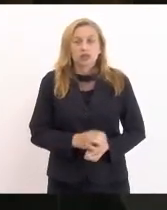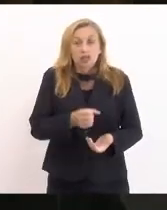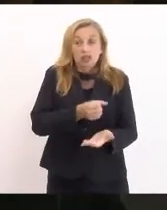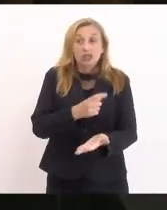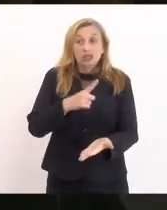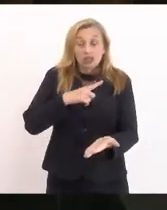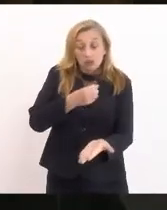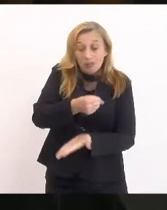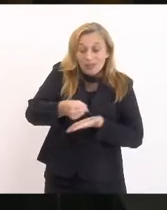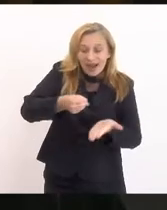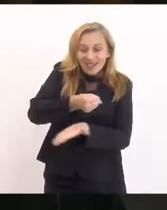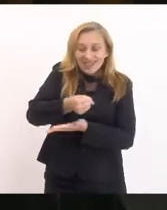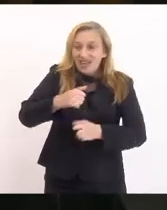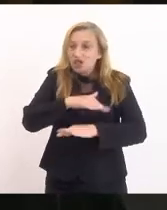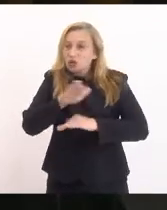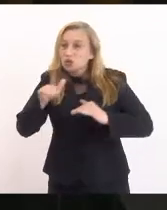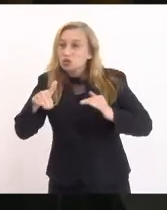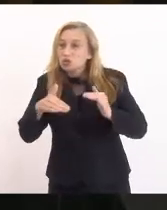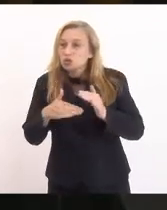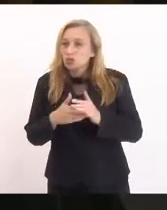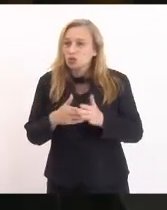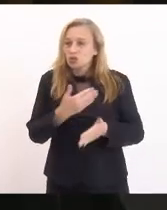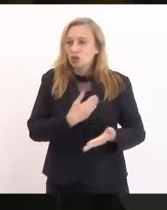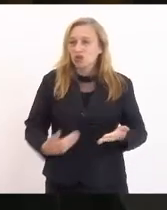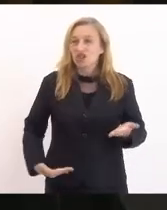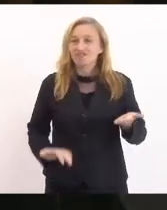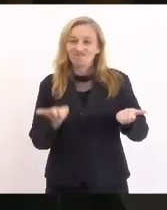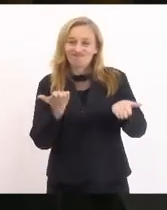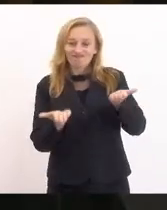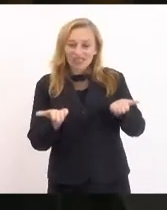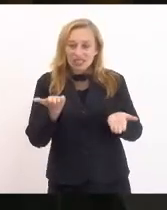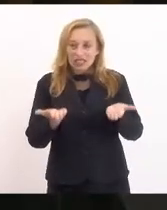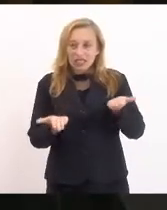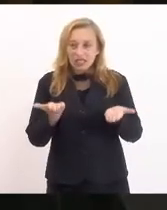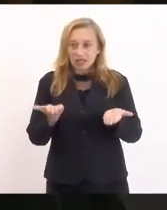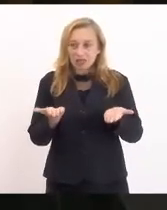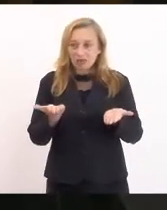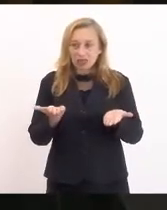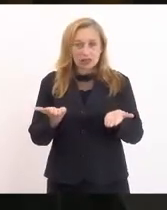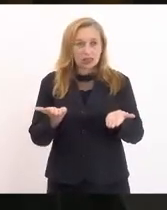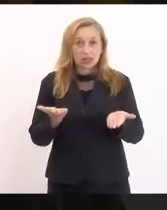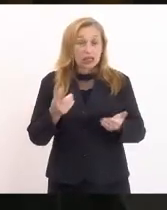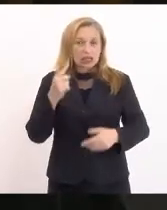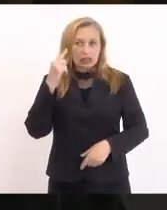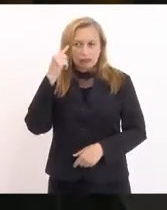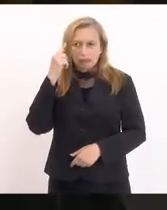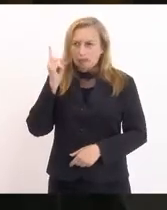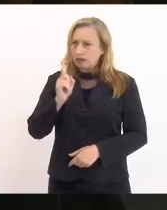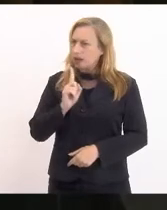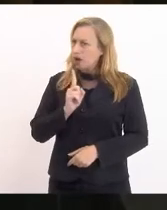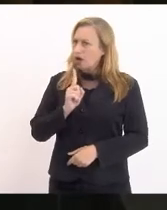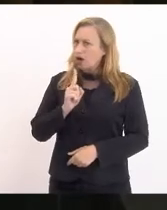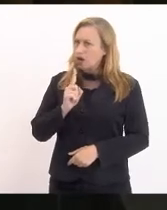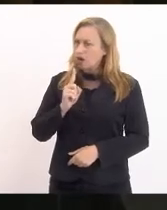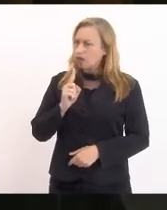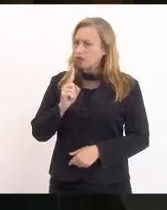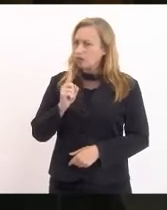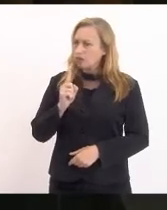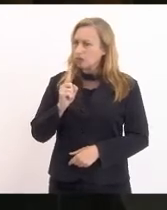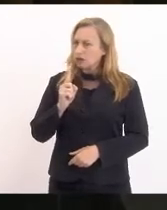todo governante: equilíbrio. E não sejam dominados pelas